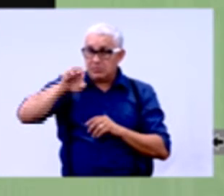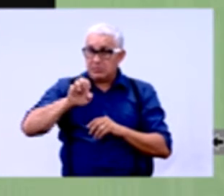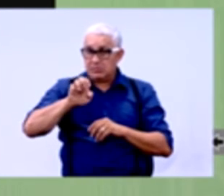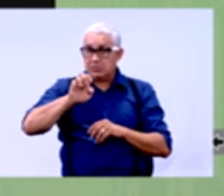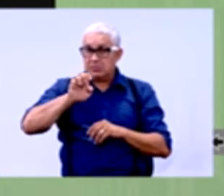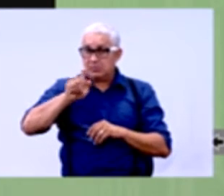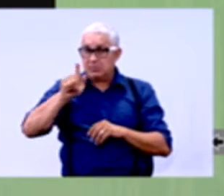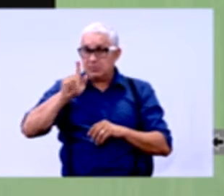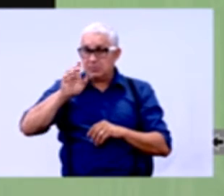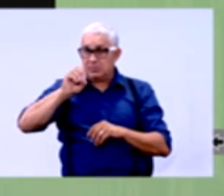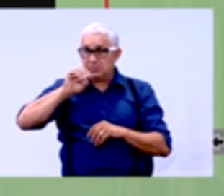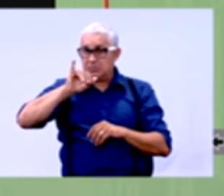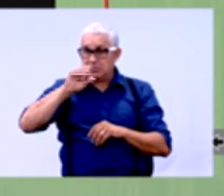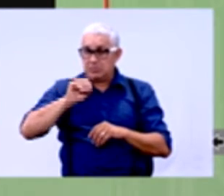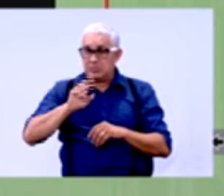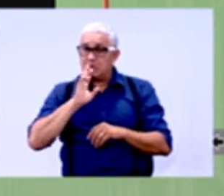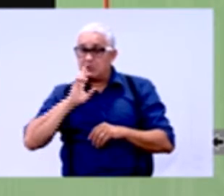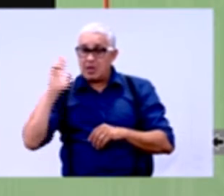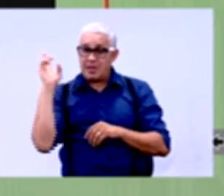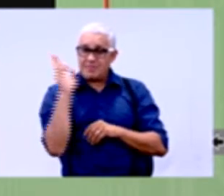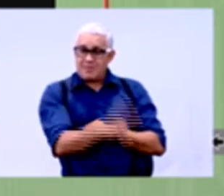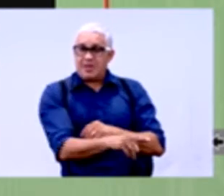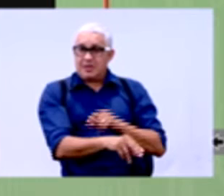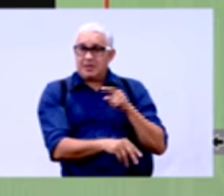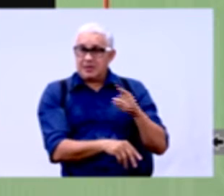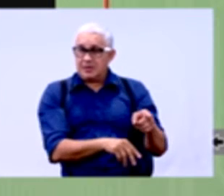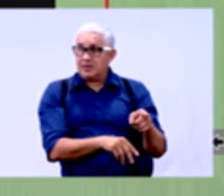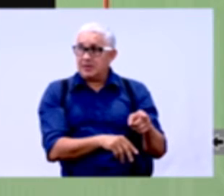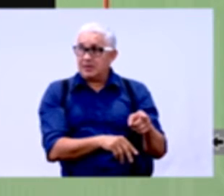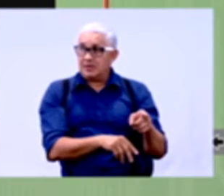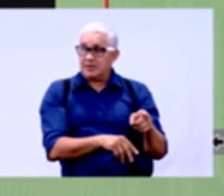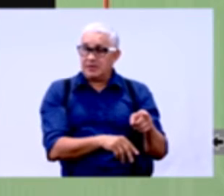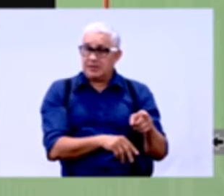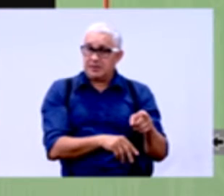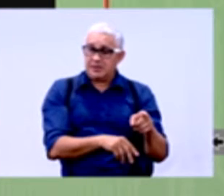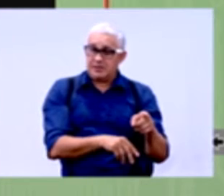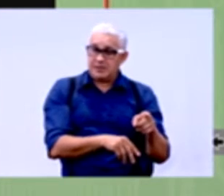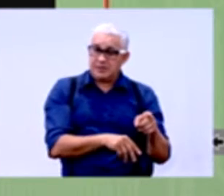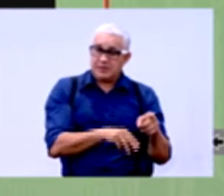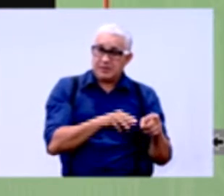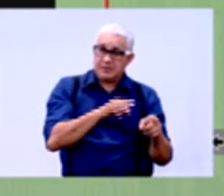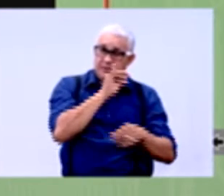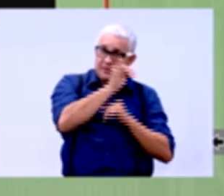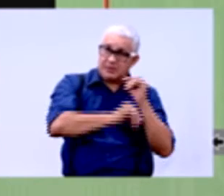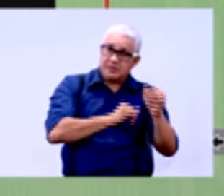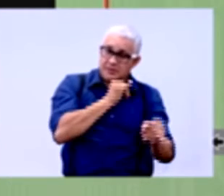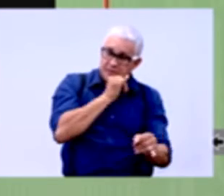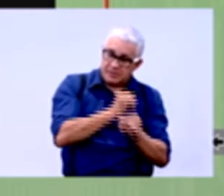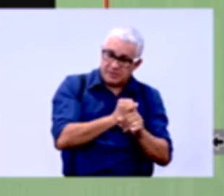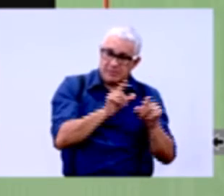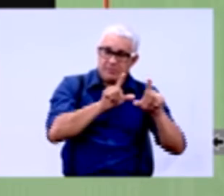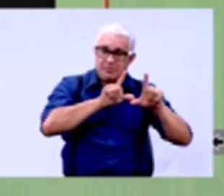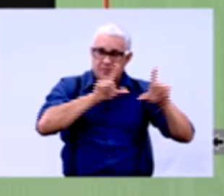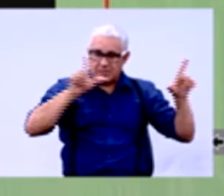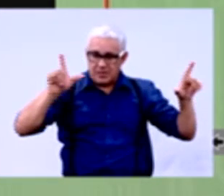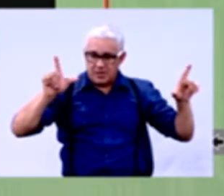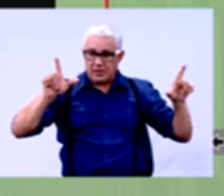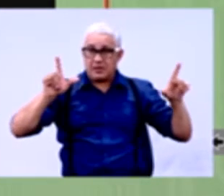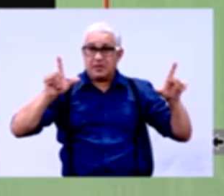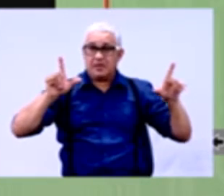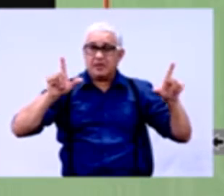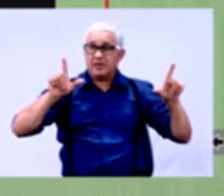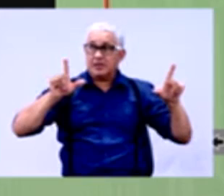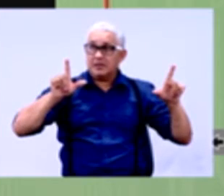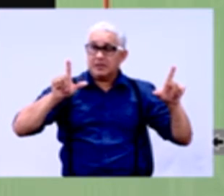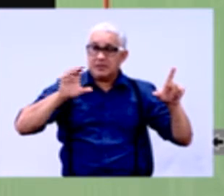então responder com a página web devida para